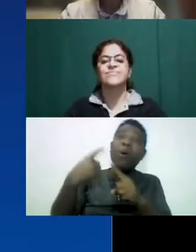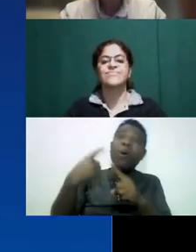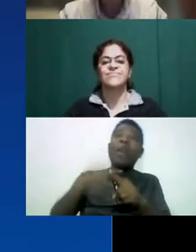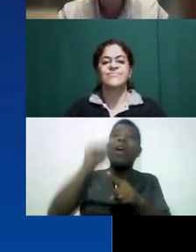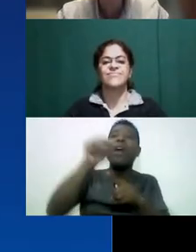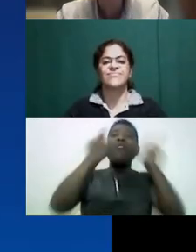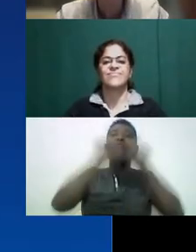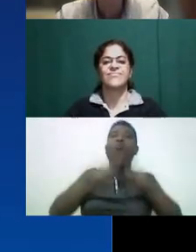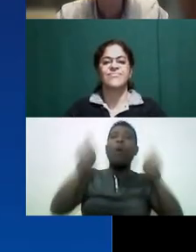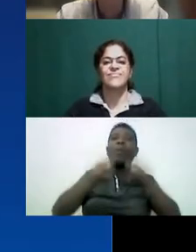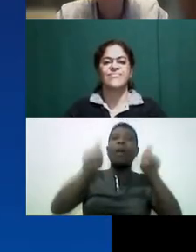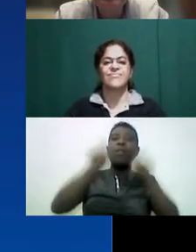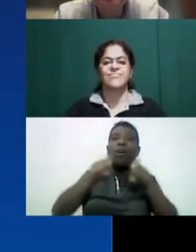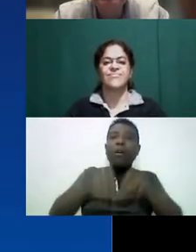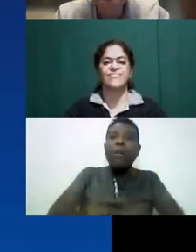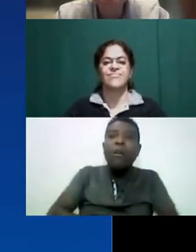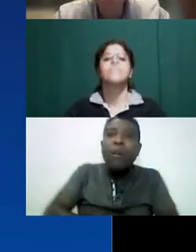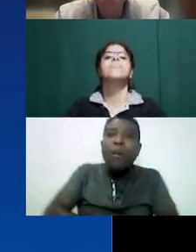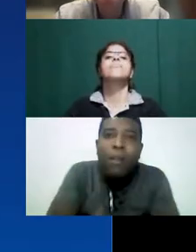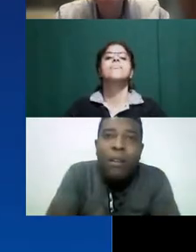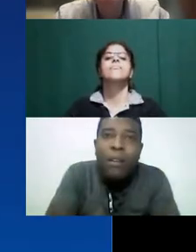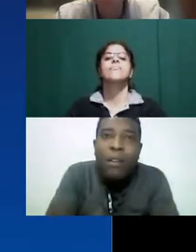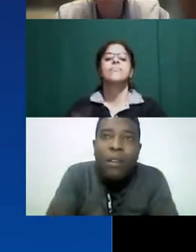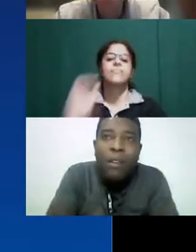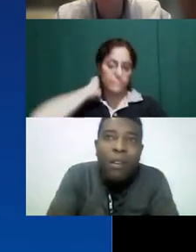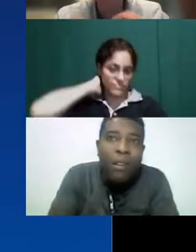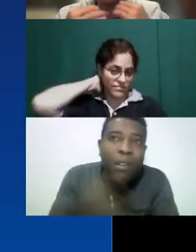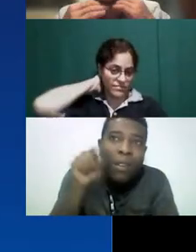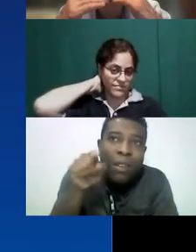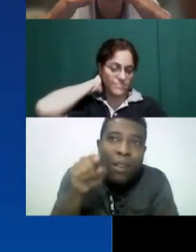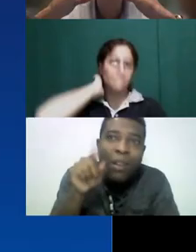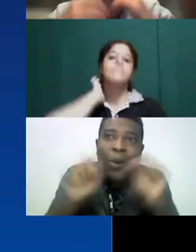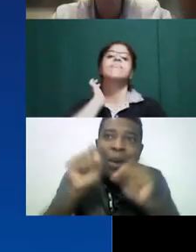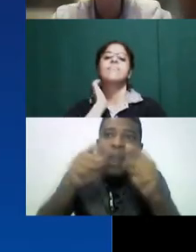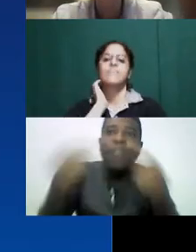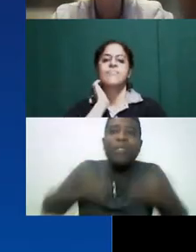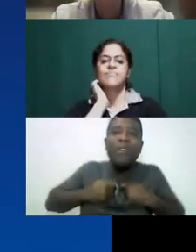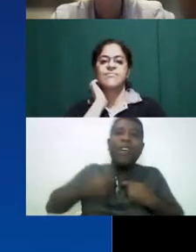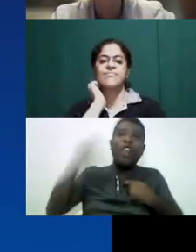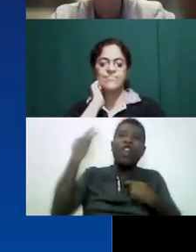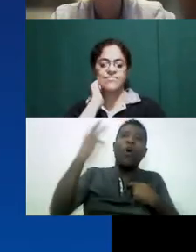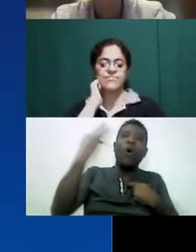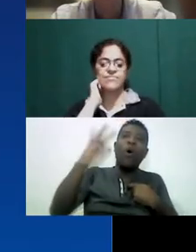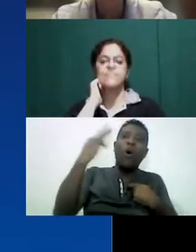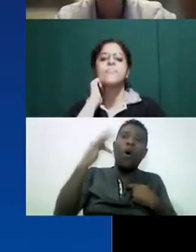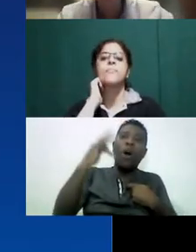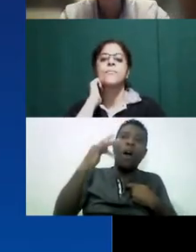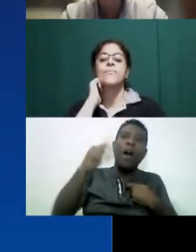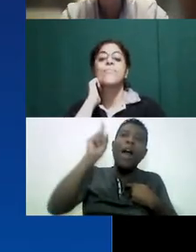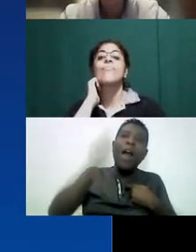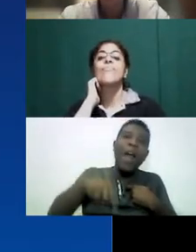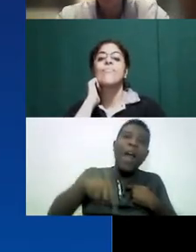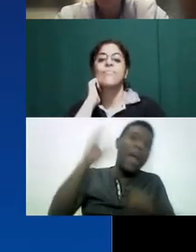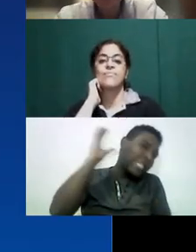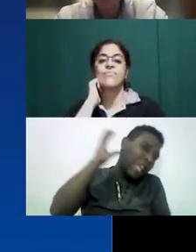se eu estou aqui, ó, se eu fico com o meu computador muito baixo, eu estou o tempo inteiro estendendo a minha cervical alta. Isso